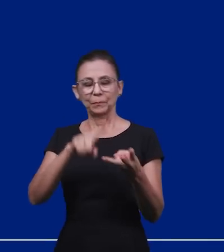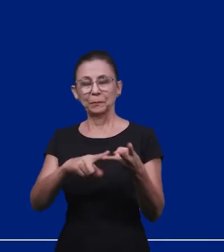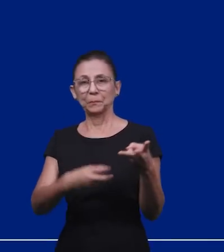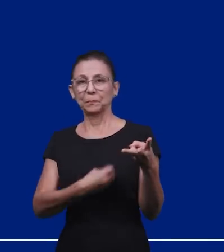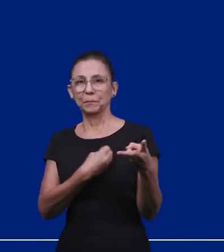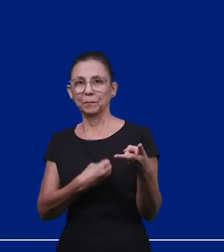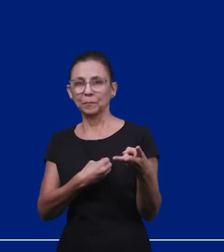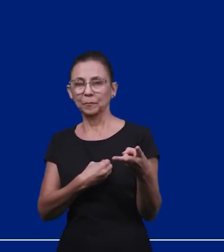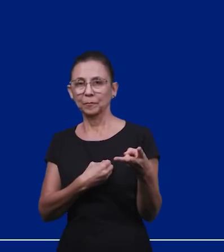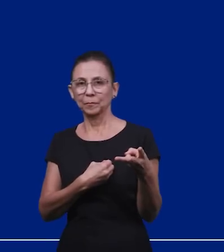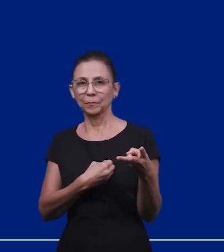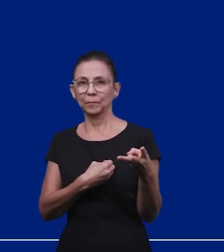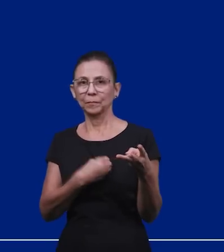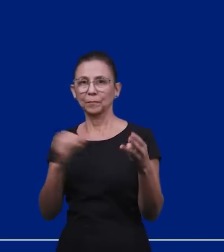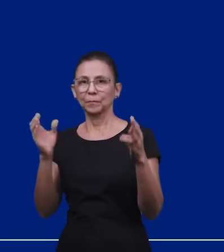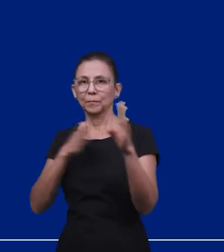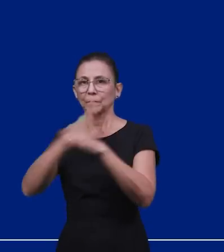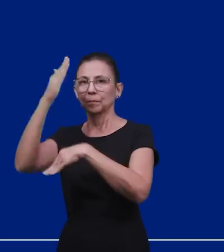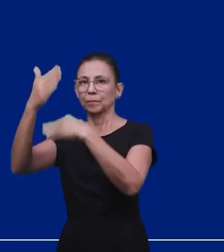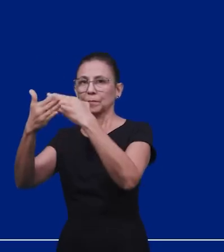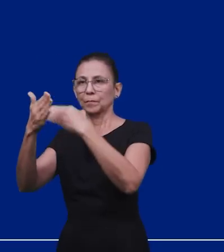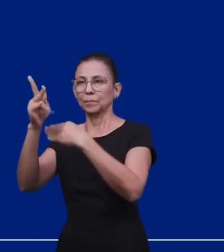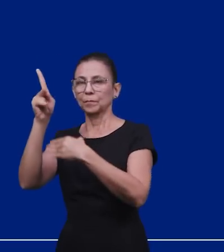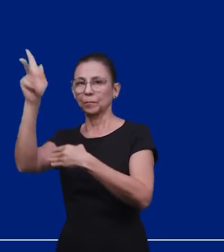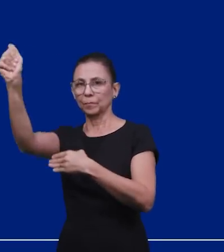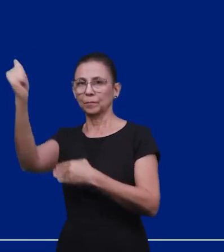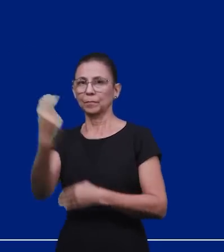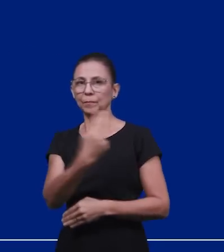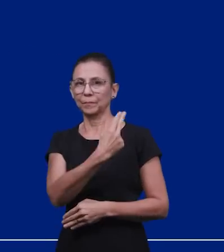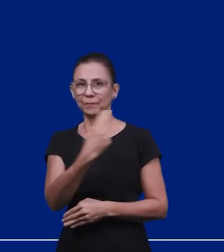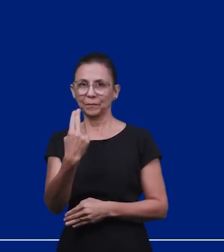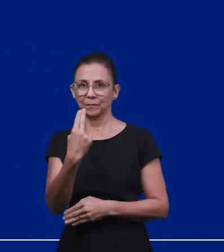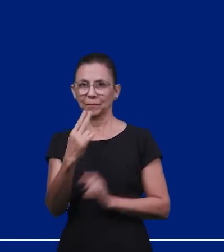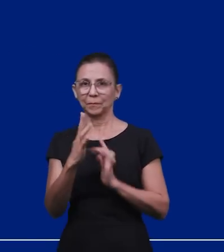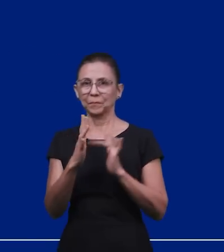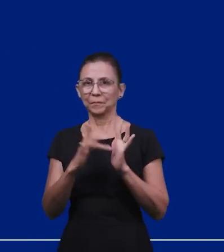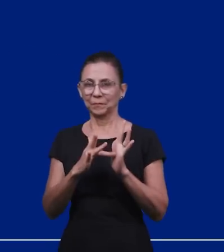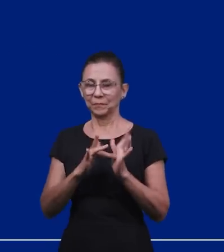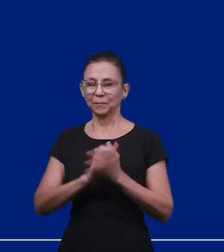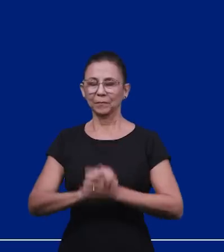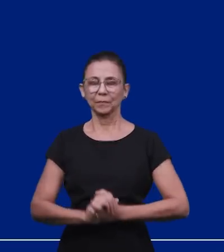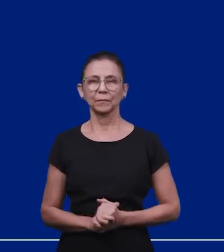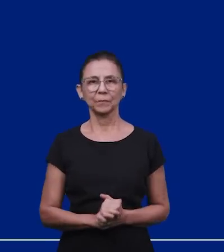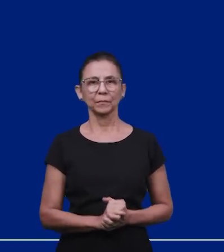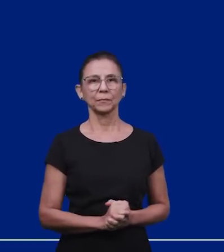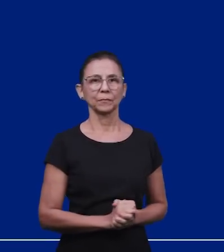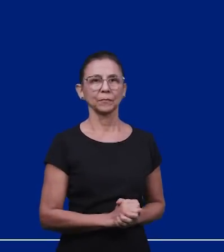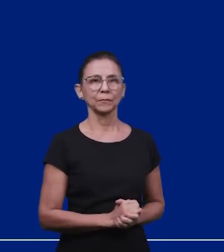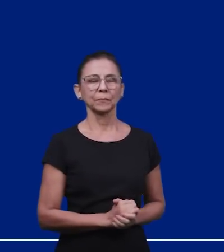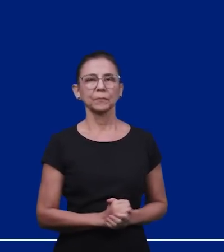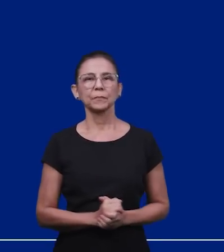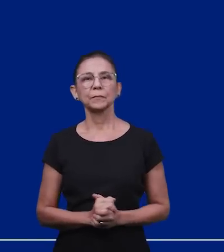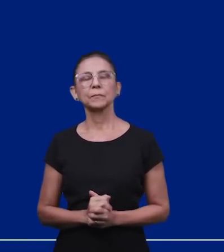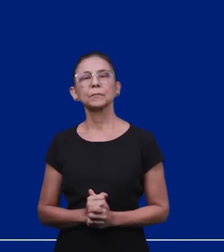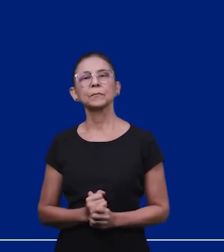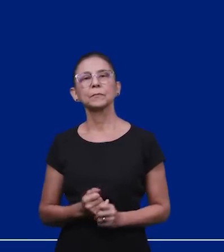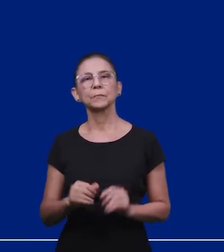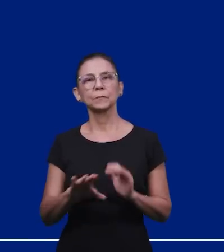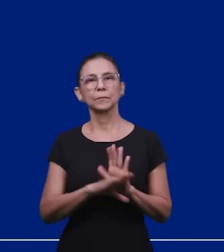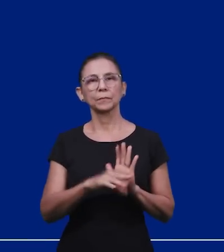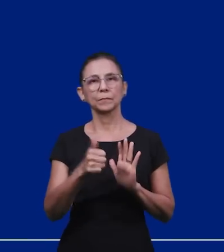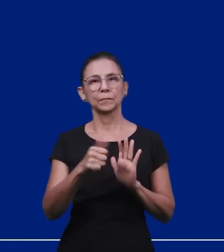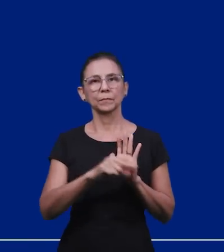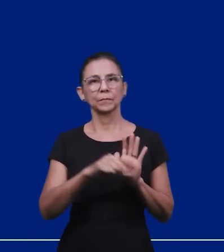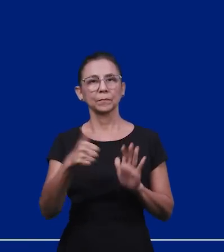e a vida. Ninguém vem ao Pai, senão por mim. Amém. Vamos Glória ler a aqui Jesus. ainda o verso 16 do capítulo 1